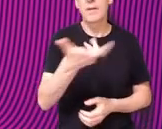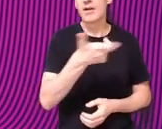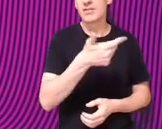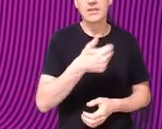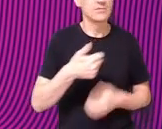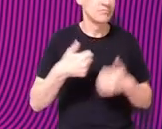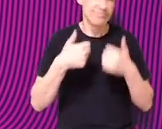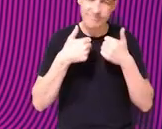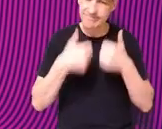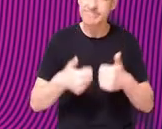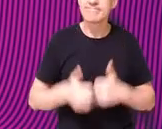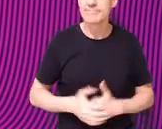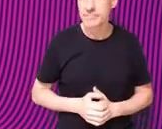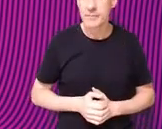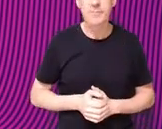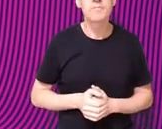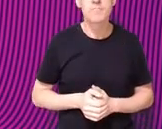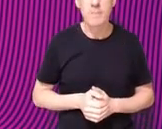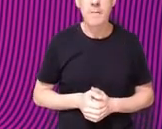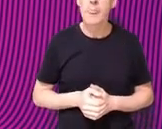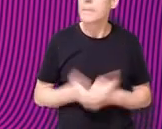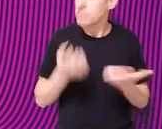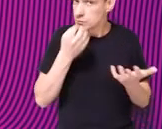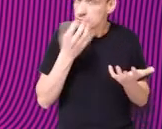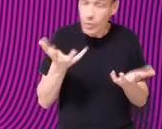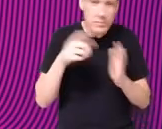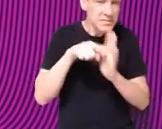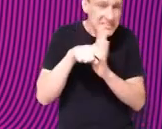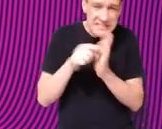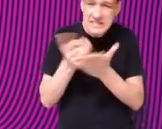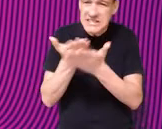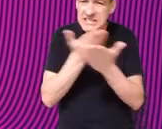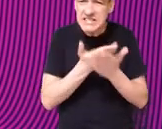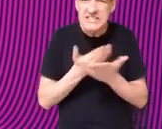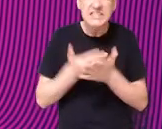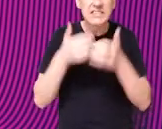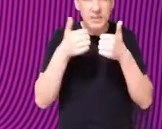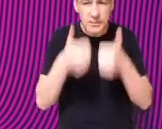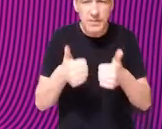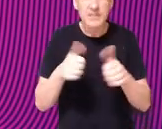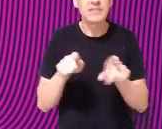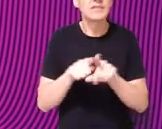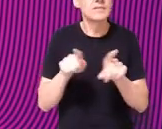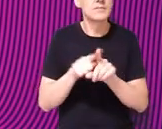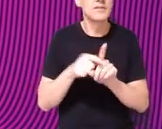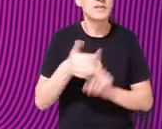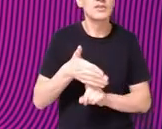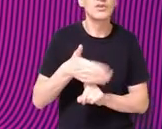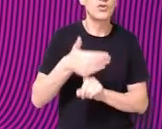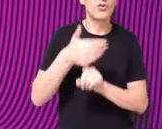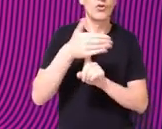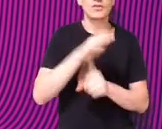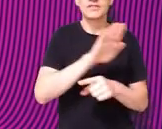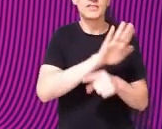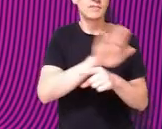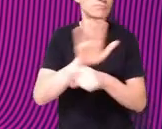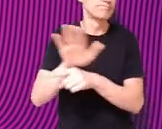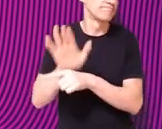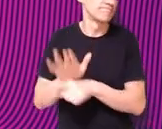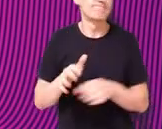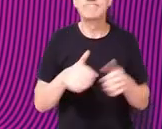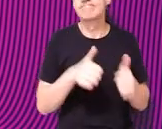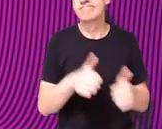da importância da tecnologia. O aprendizado desse caso é que esse tipo de paciente com